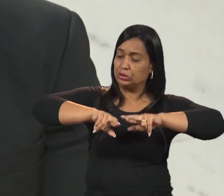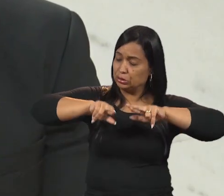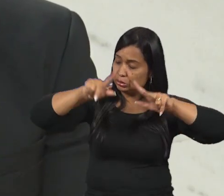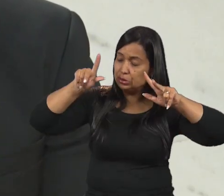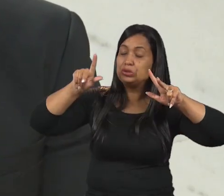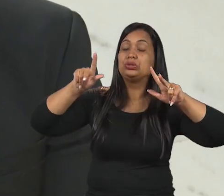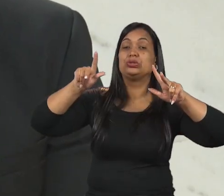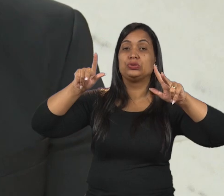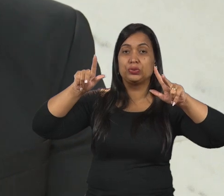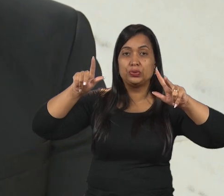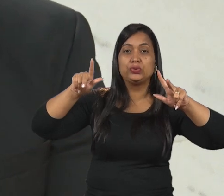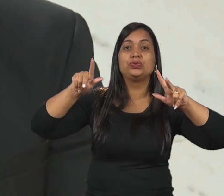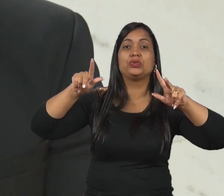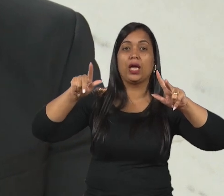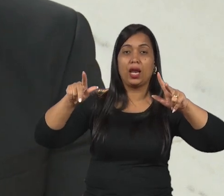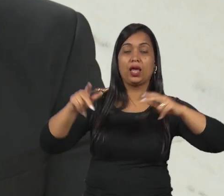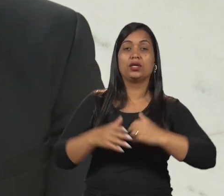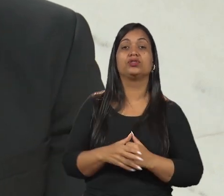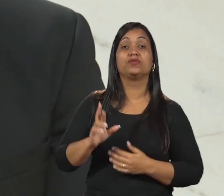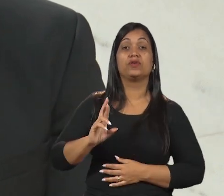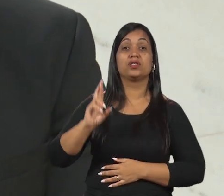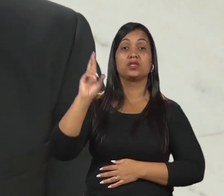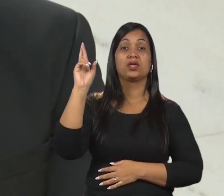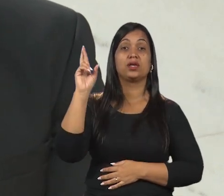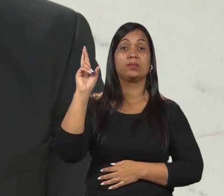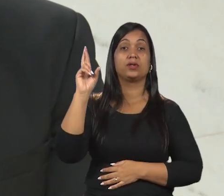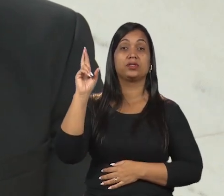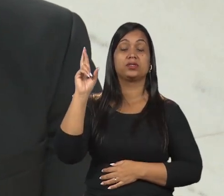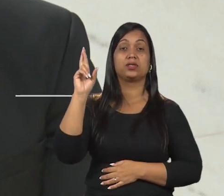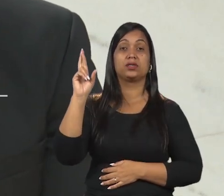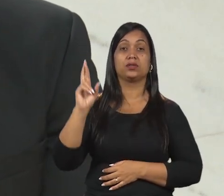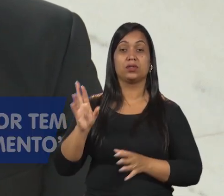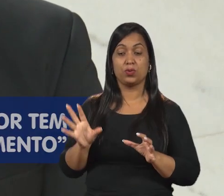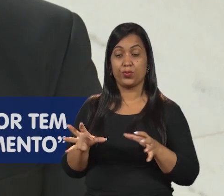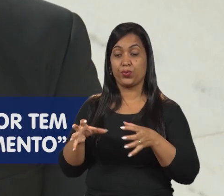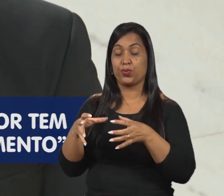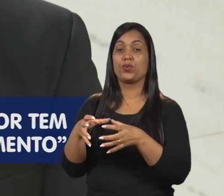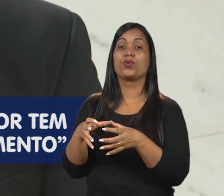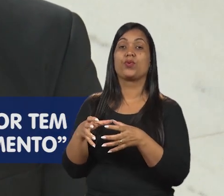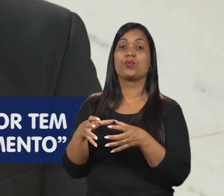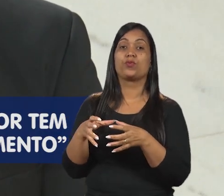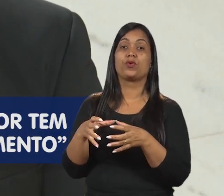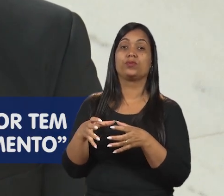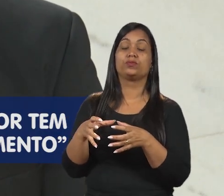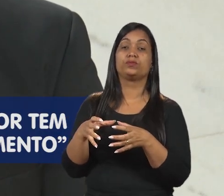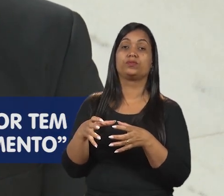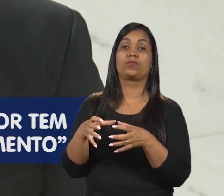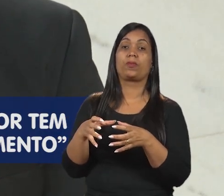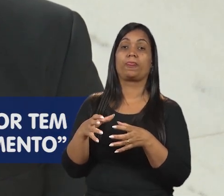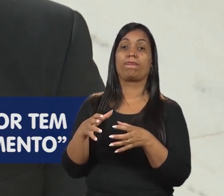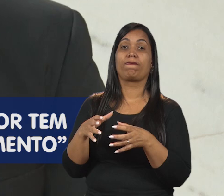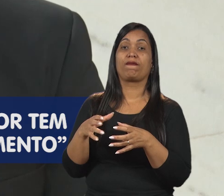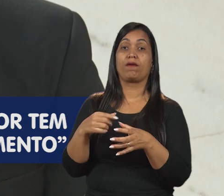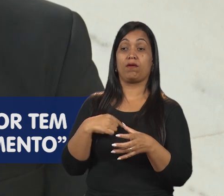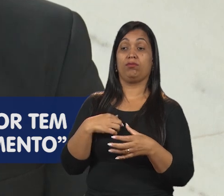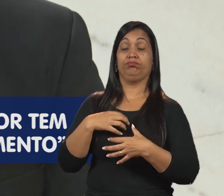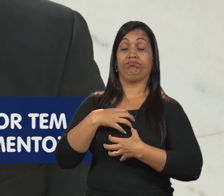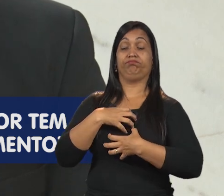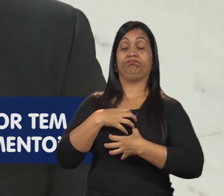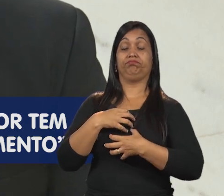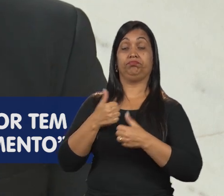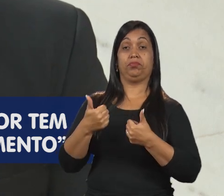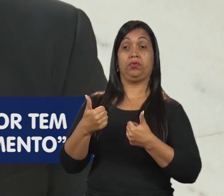né? Quando você representa uma classe, por mais que isso me preparou muito para estar